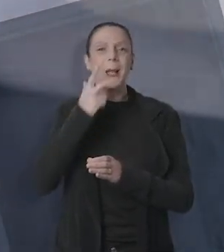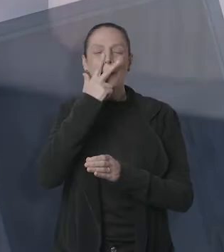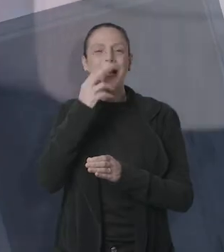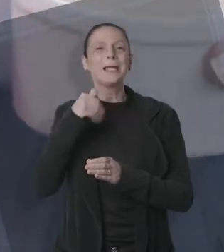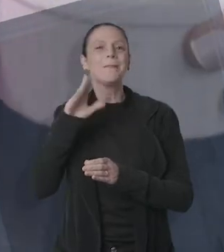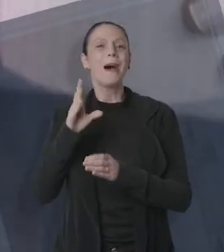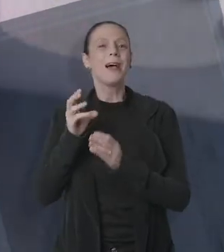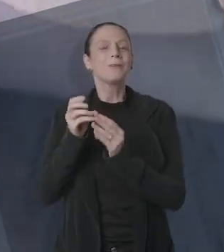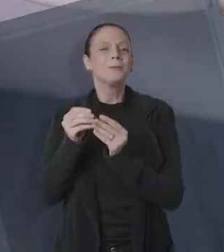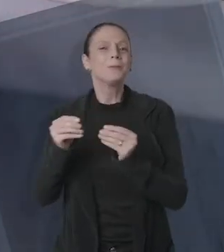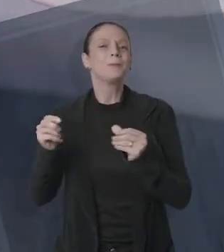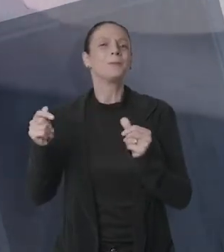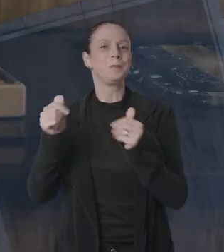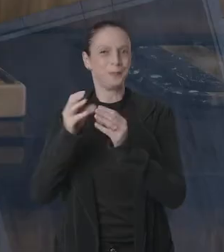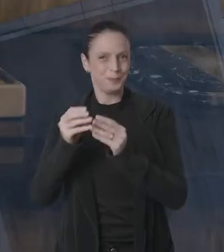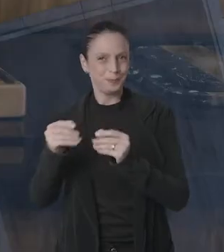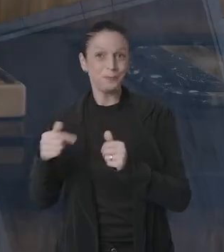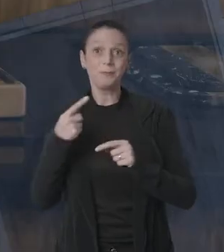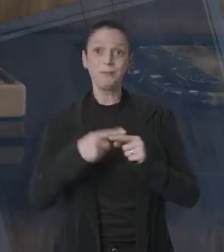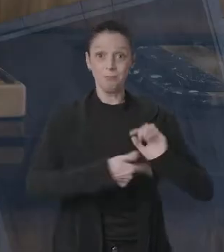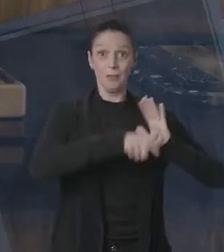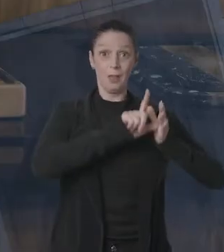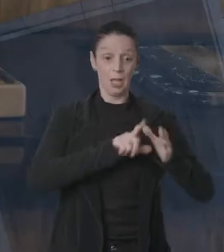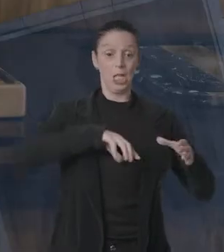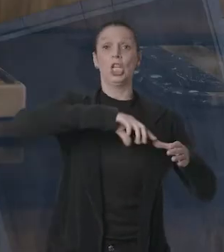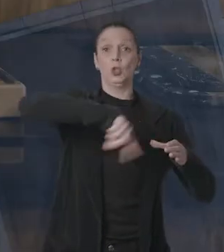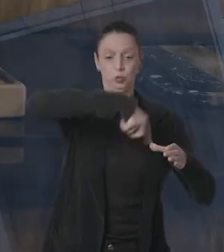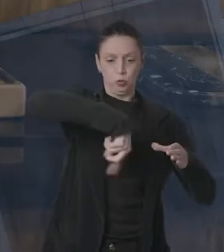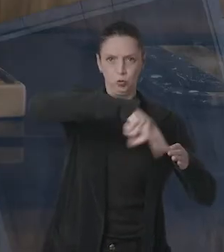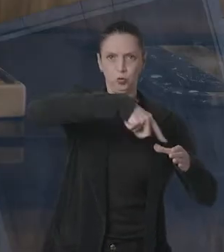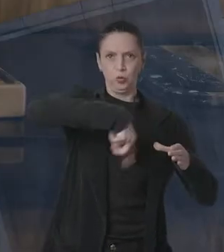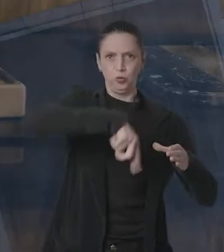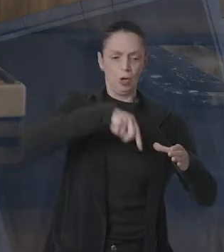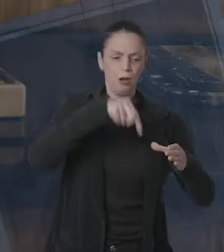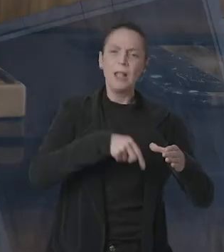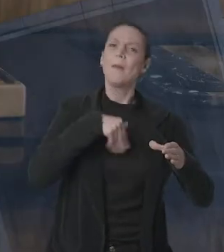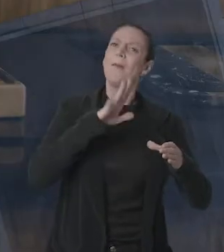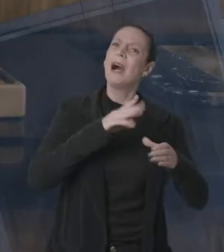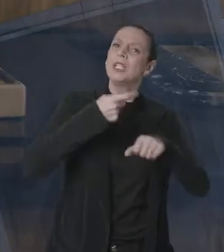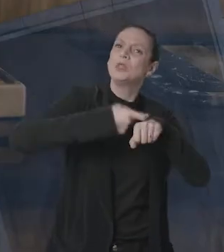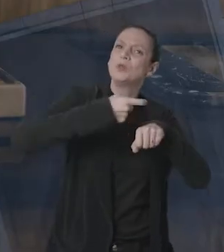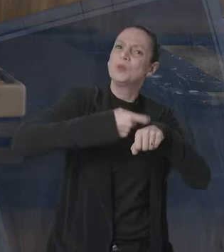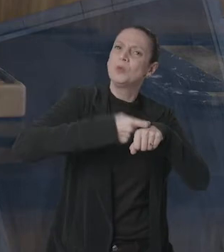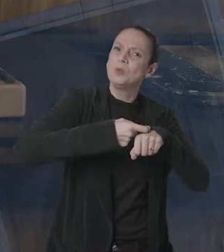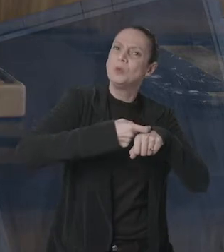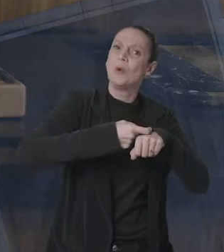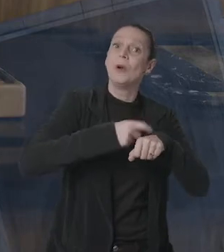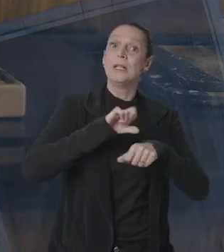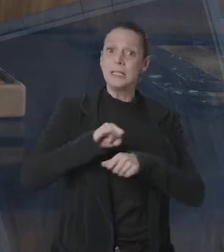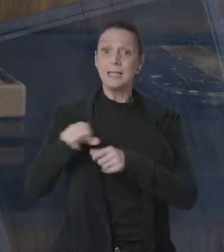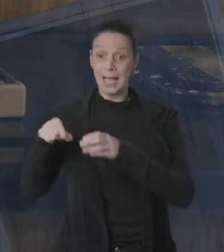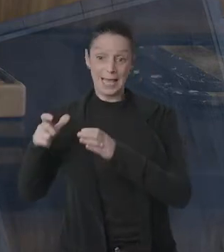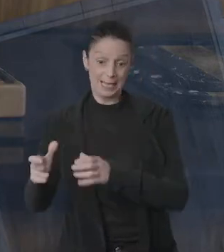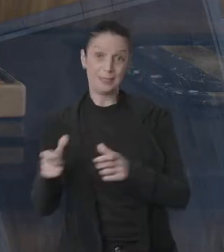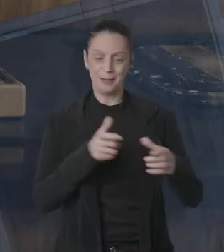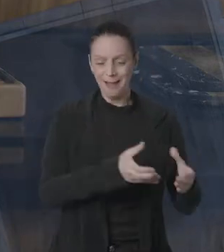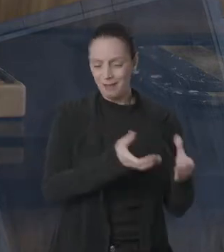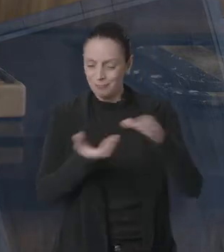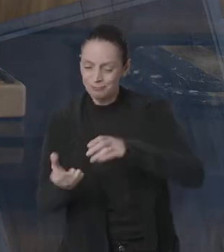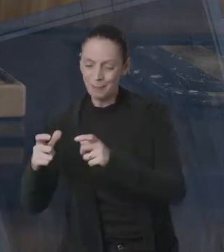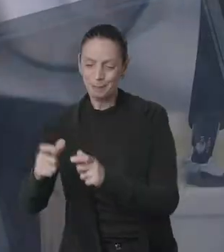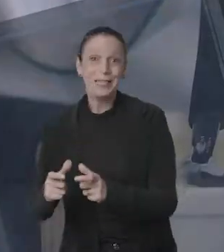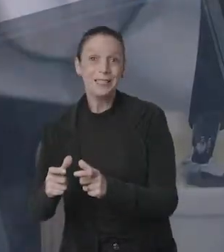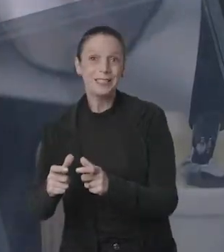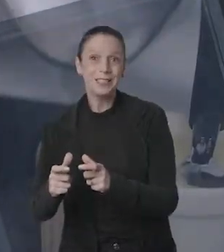aspecto mais liso. Quando a gente tira da batedeira, ele fica bem duro e poroso. A gente não quer isso nas